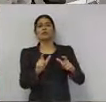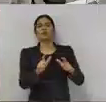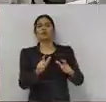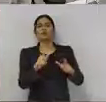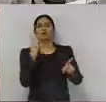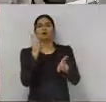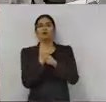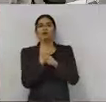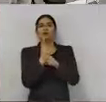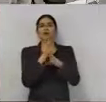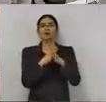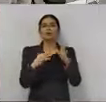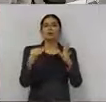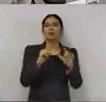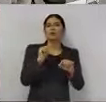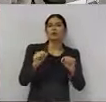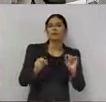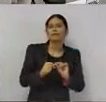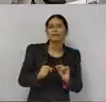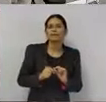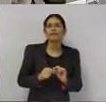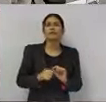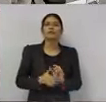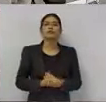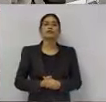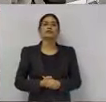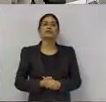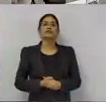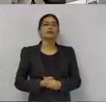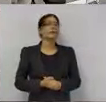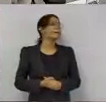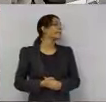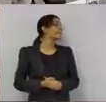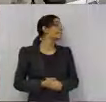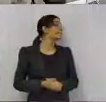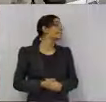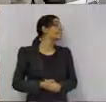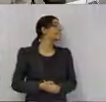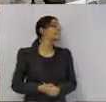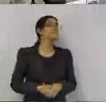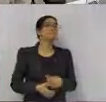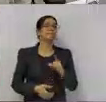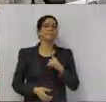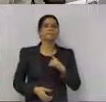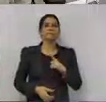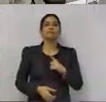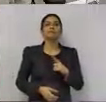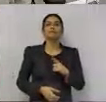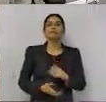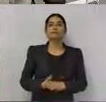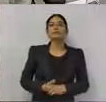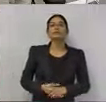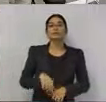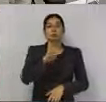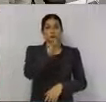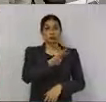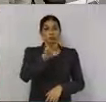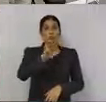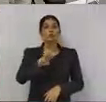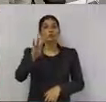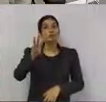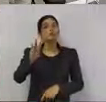Fabrício, você gostaria de responder essa pergunta? O material que está disponível no site, ele